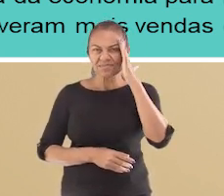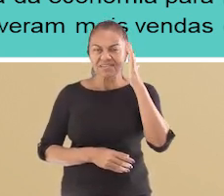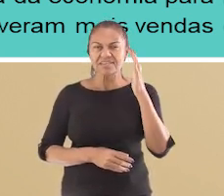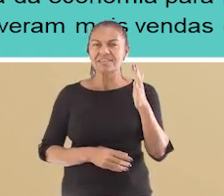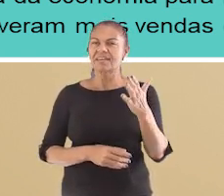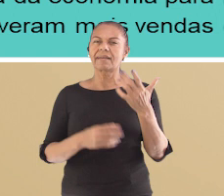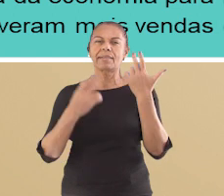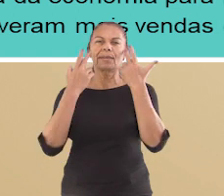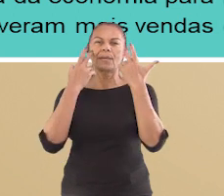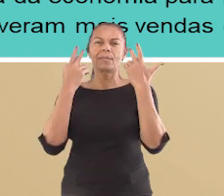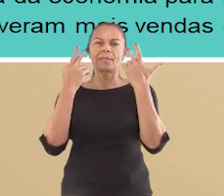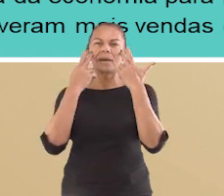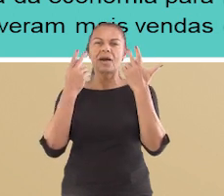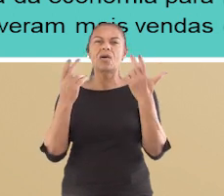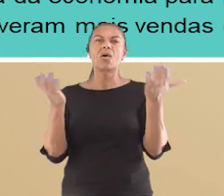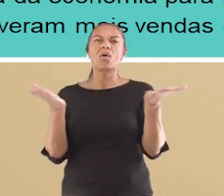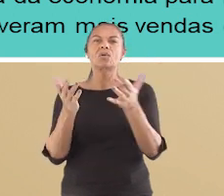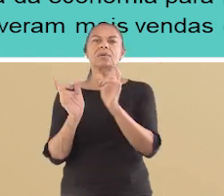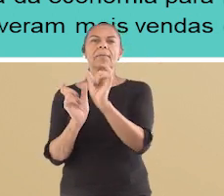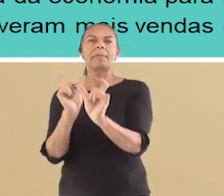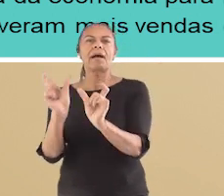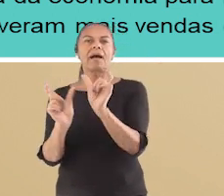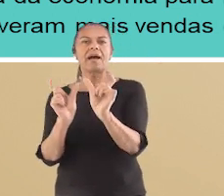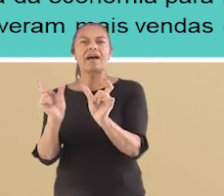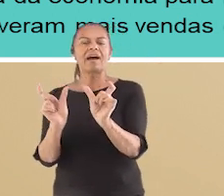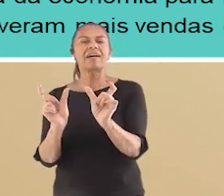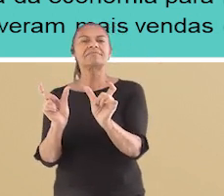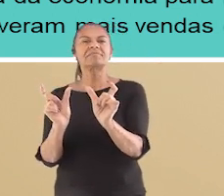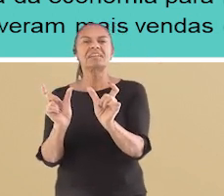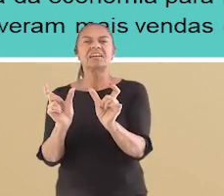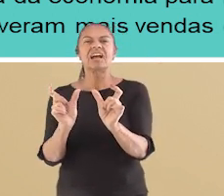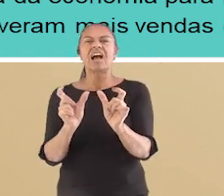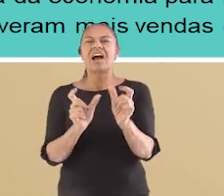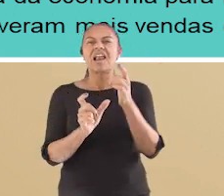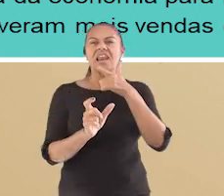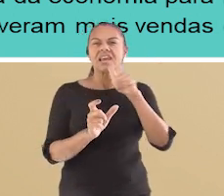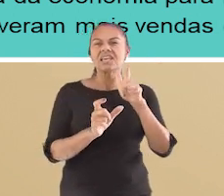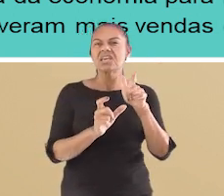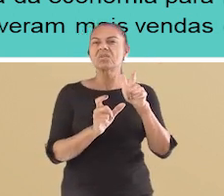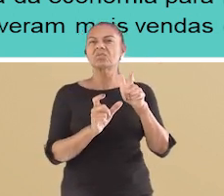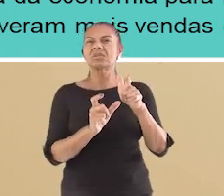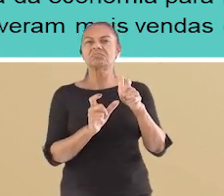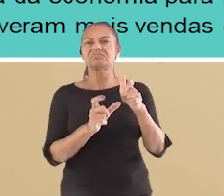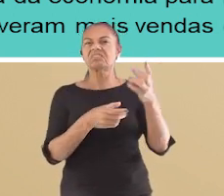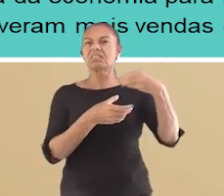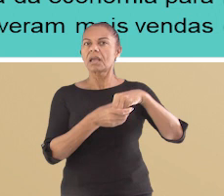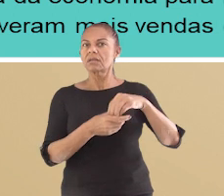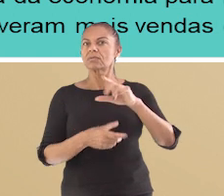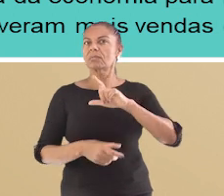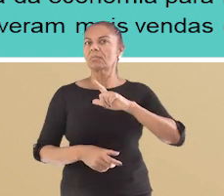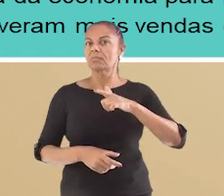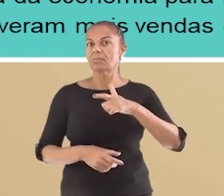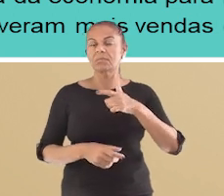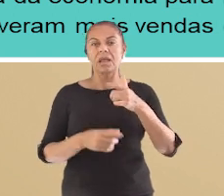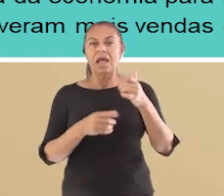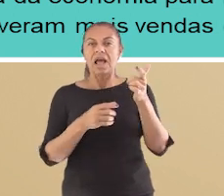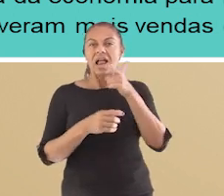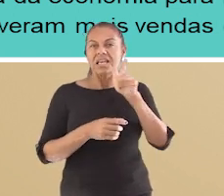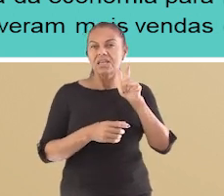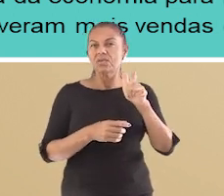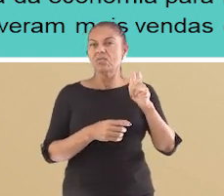super comum aparecerem termos oriundos de outros idiomas na nossa língua portuguesa? Vamos falar um pouco mais sobre